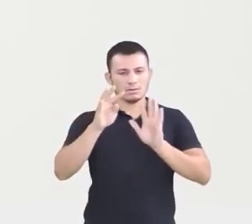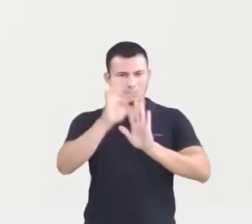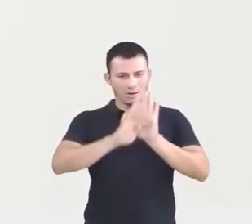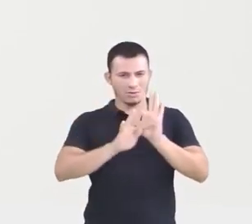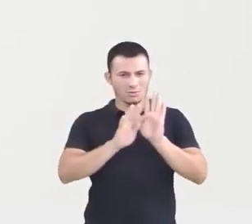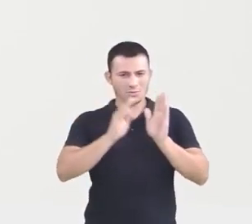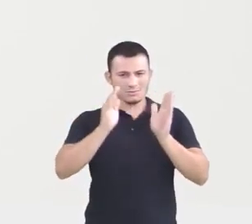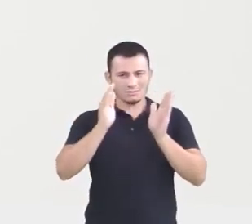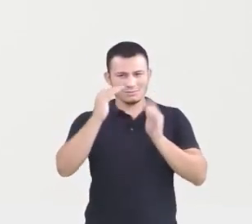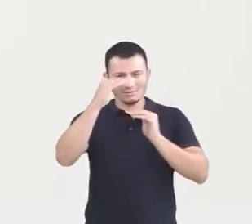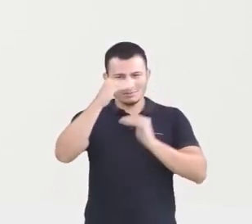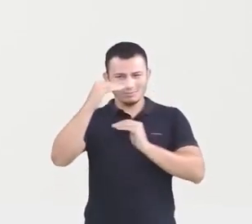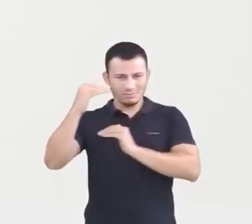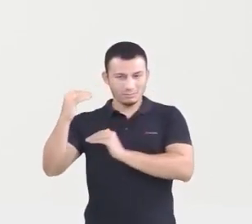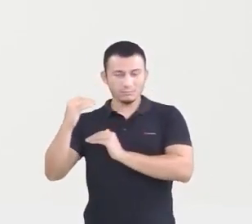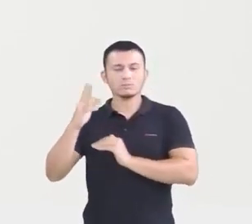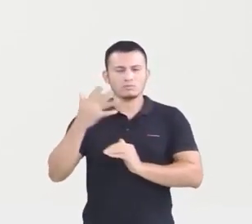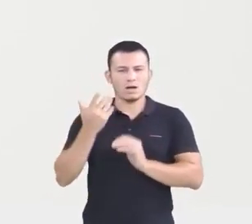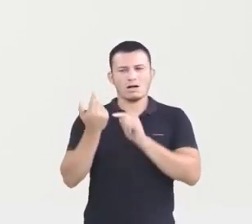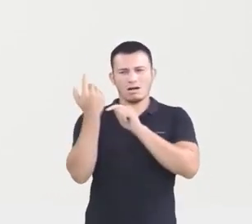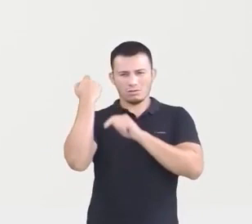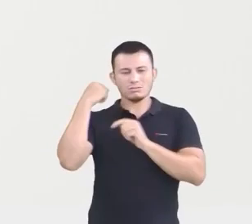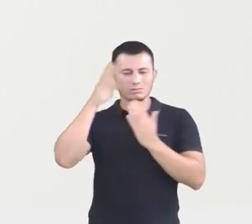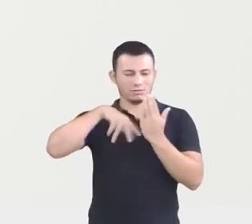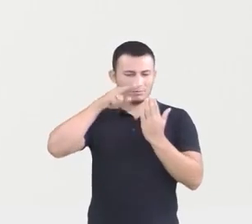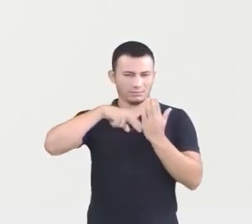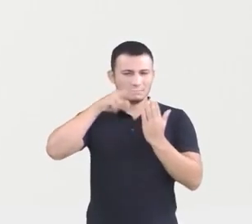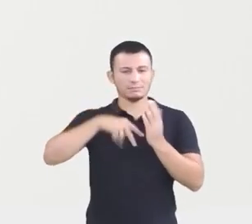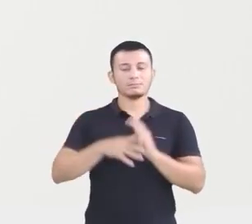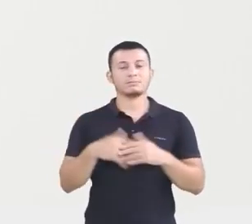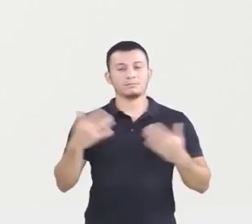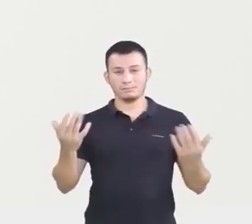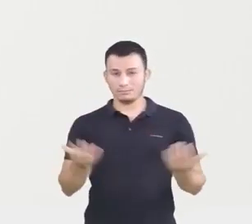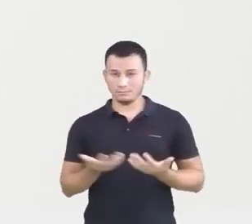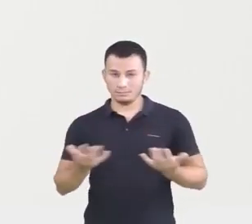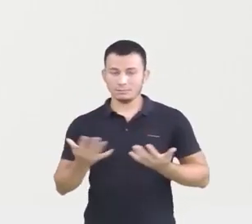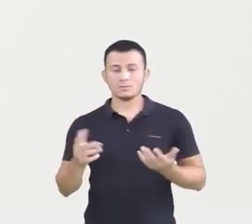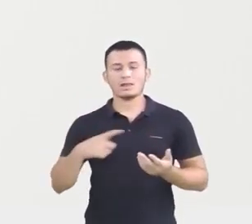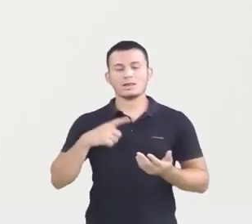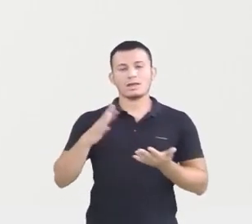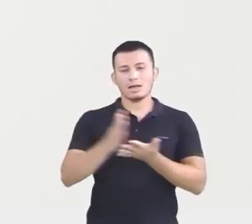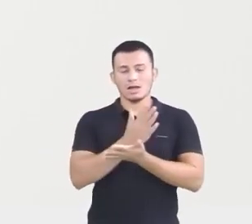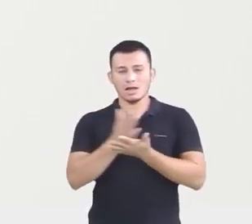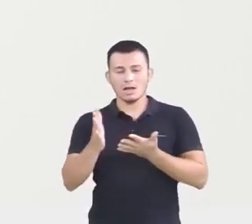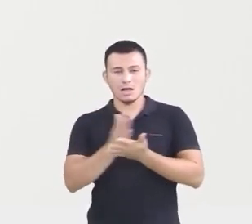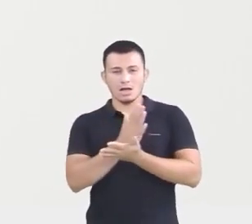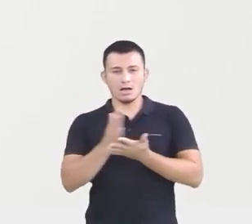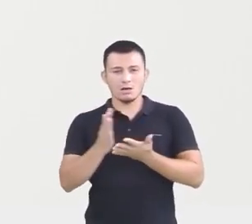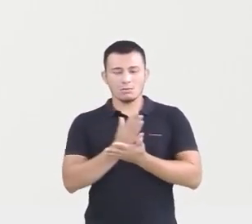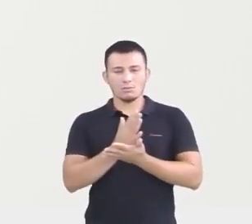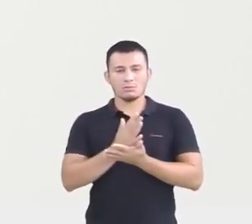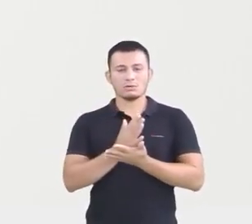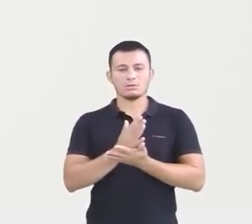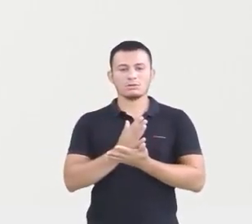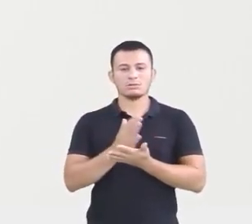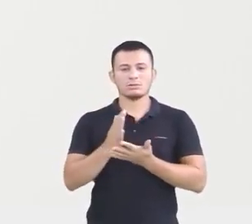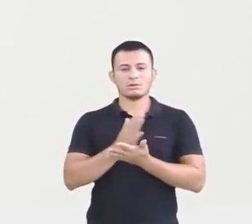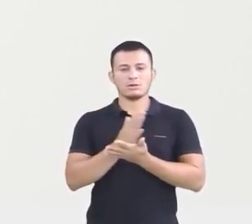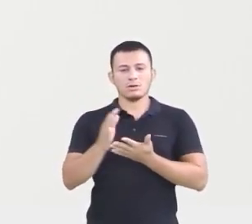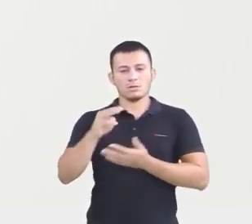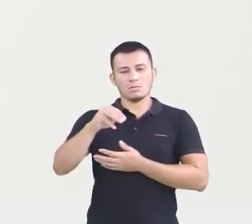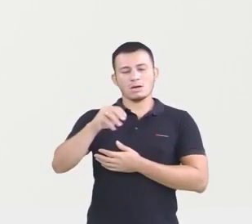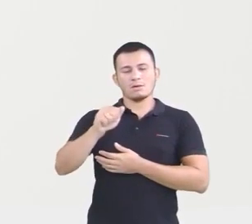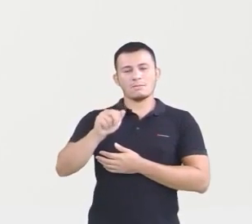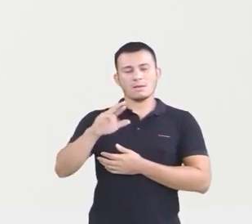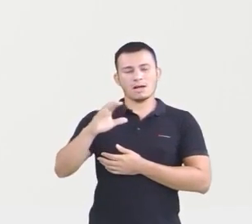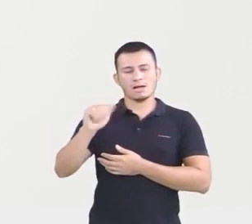lido anteriormente. Só que agora ele tem algumas marcações, que essas marcações é